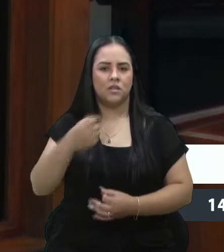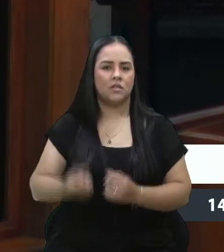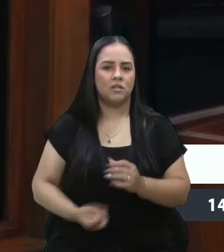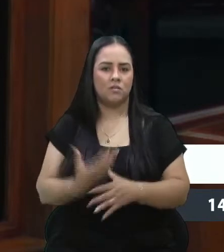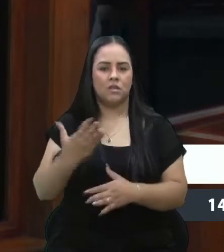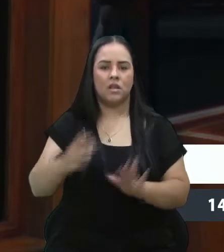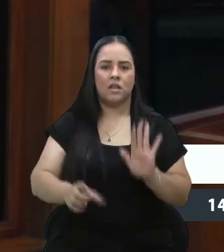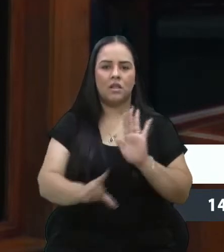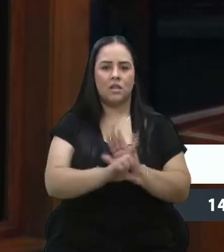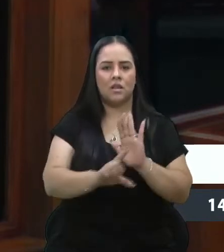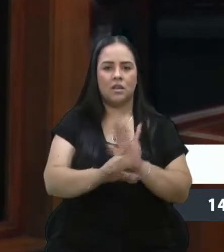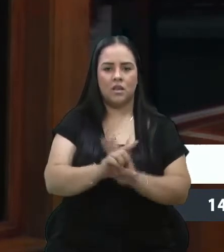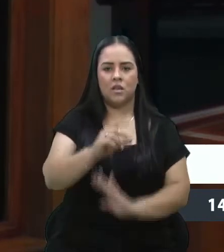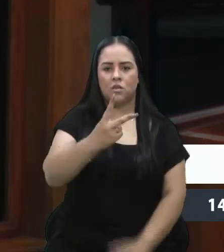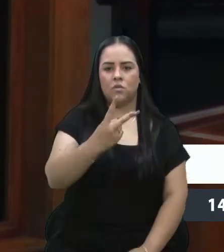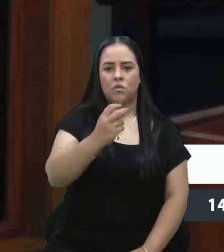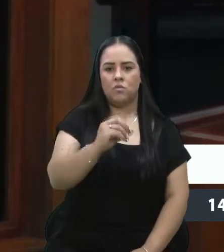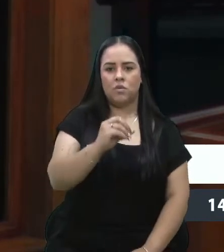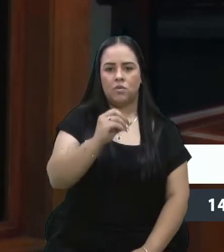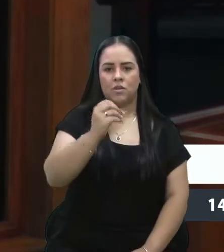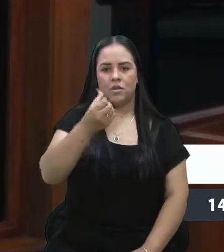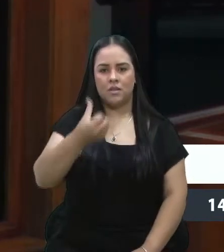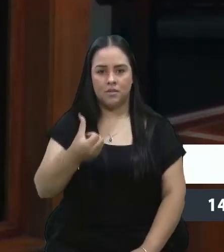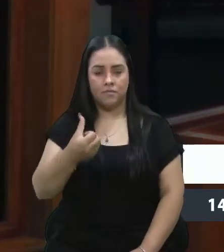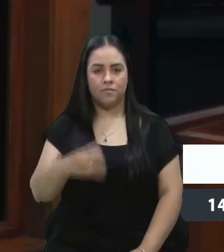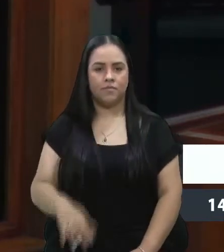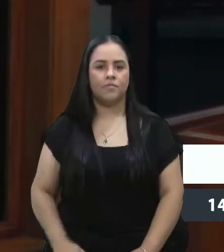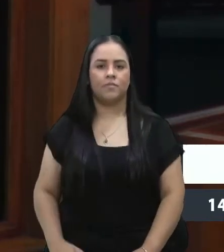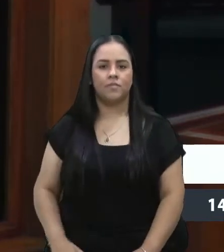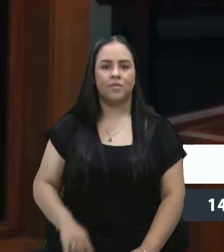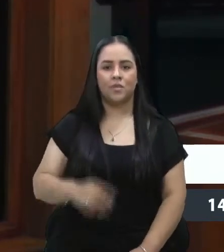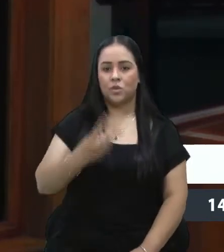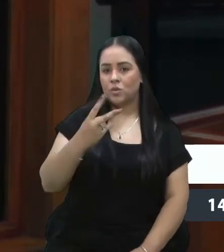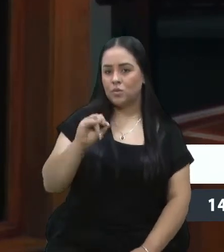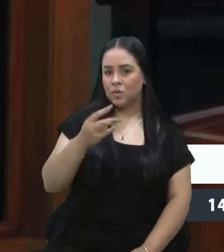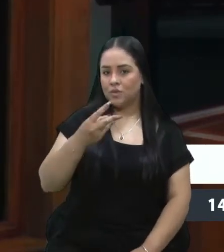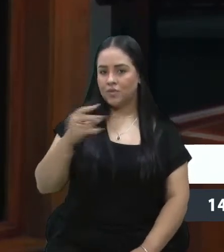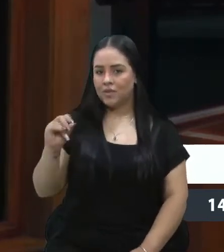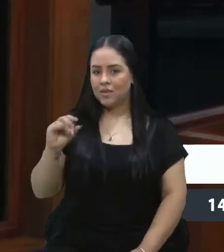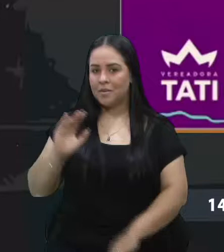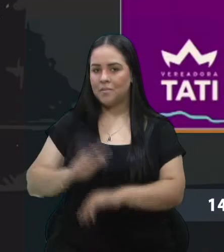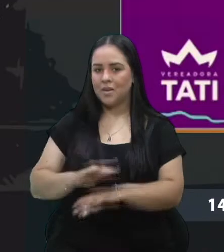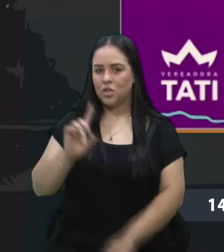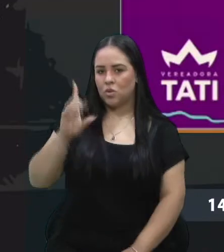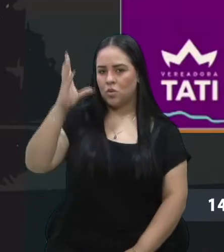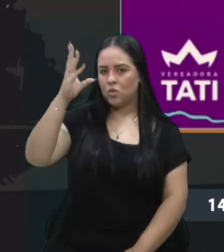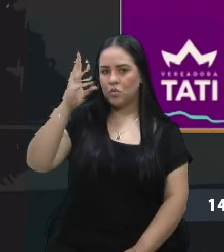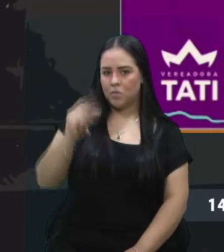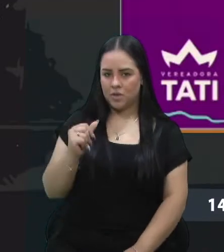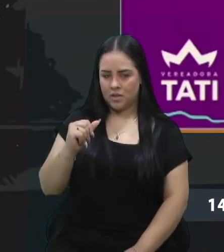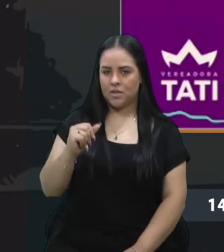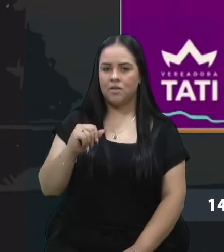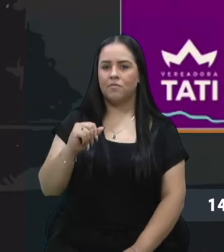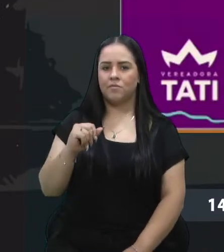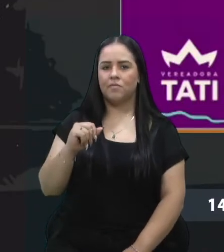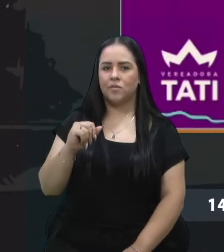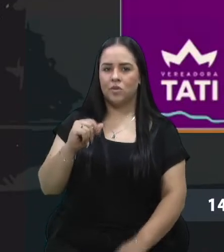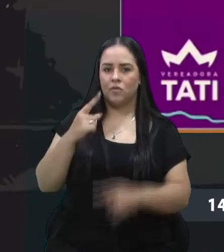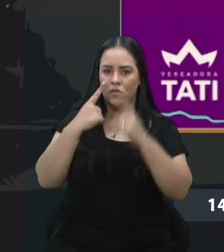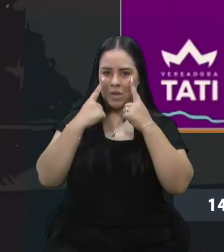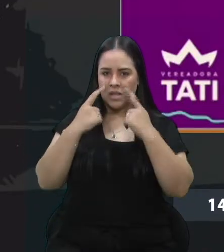Penha em 2006. Em 2020, mais de 1 milhão de casos de violência doméstica e cerca